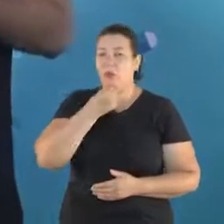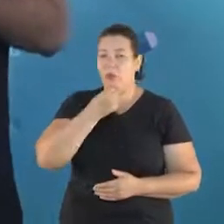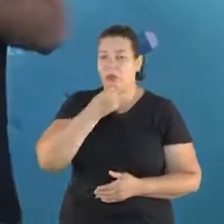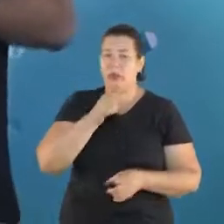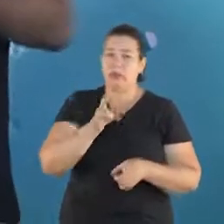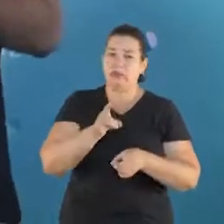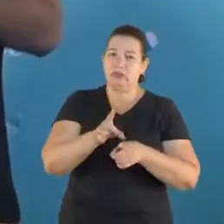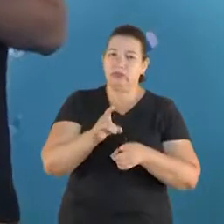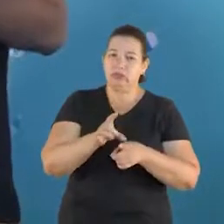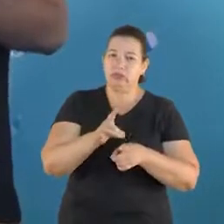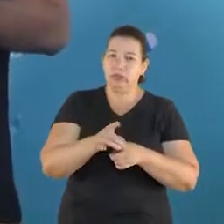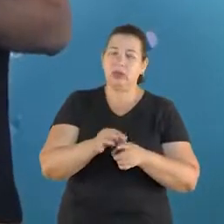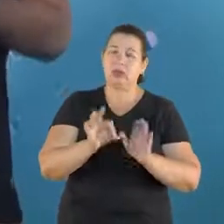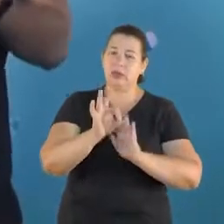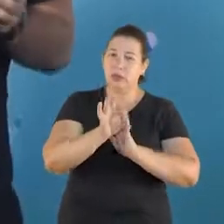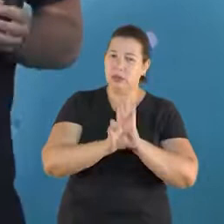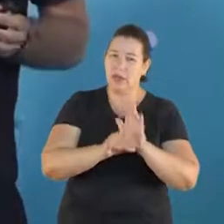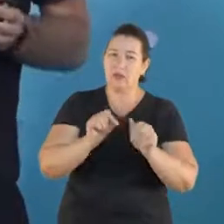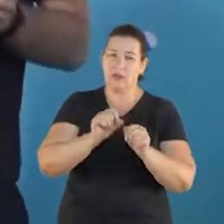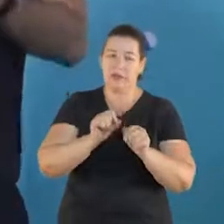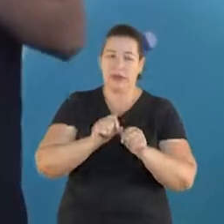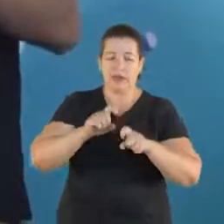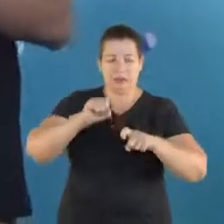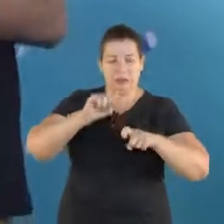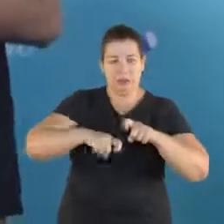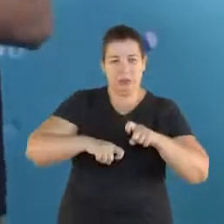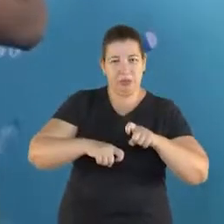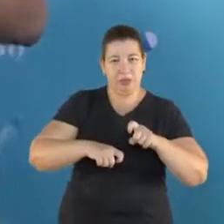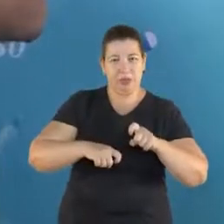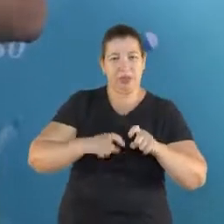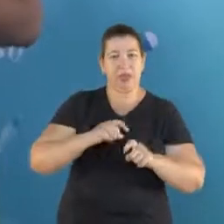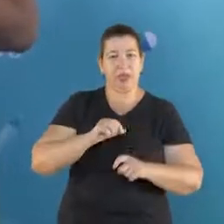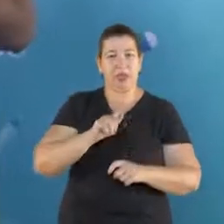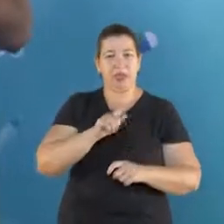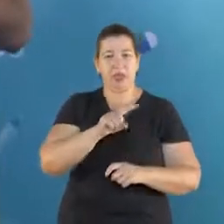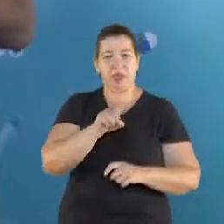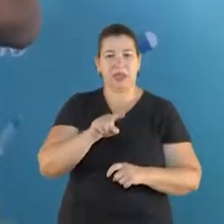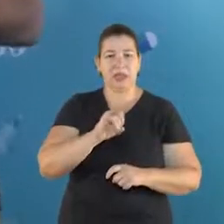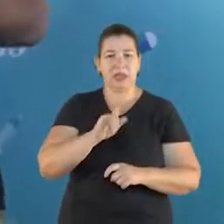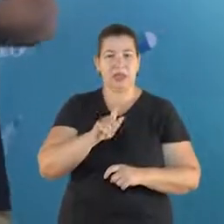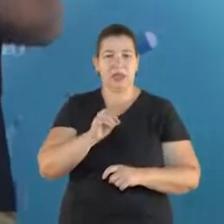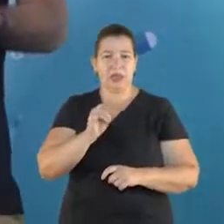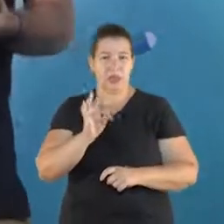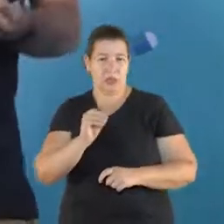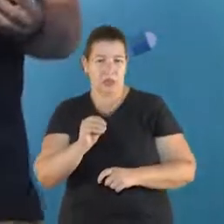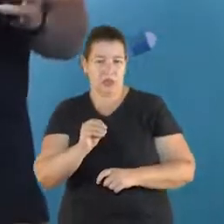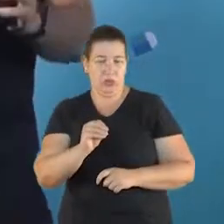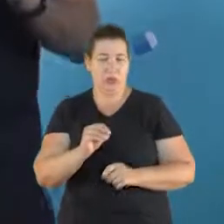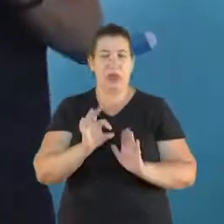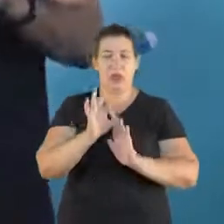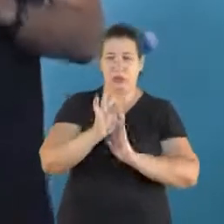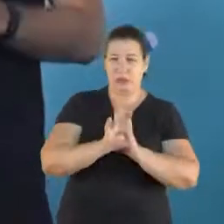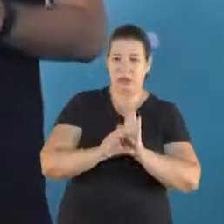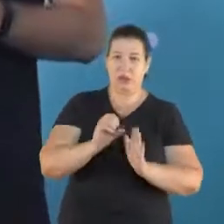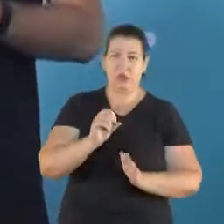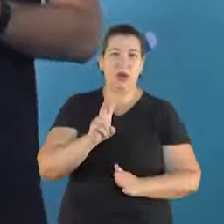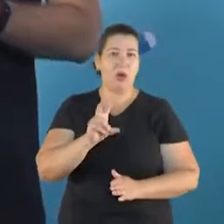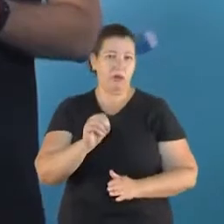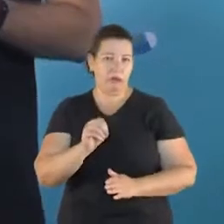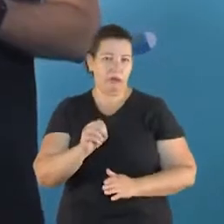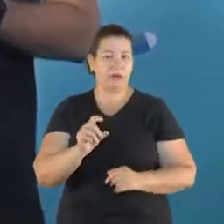células, no caso de uma fecundação, elas vão formar o zigoto ou uma célula-ovo, que se desenvolverá em um embrião e formará um novo